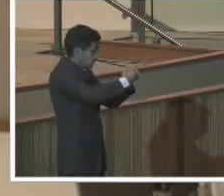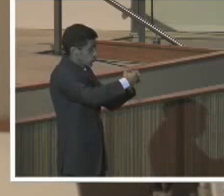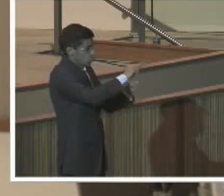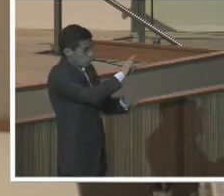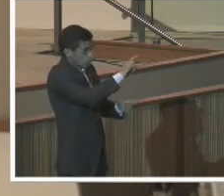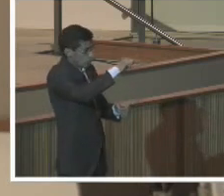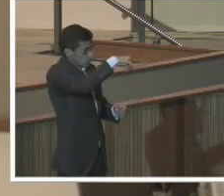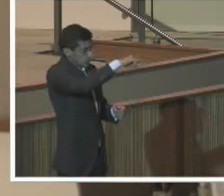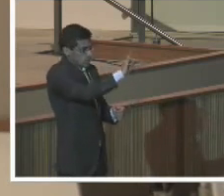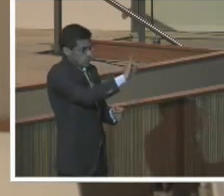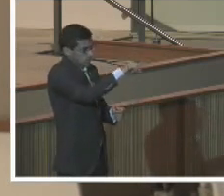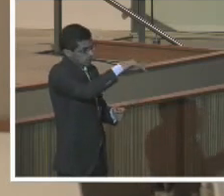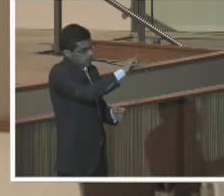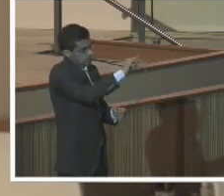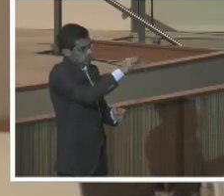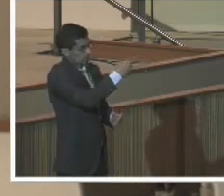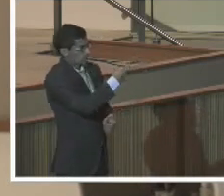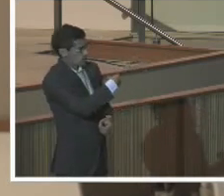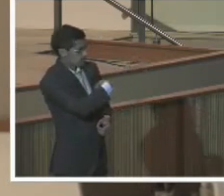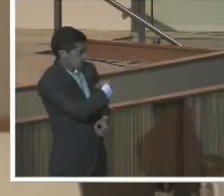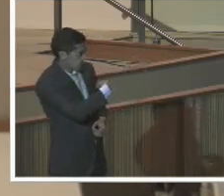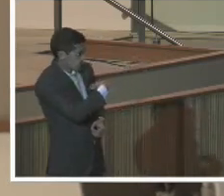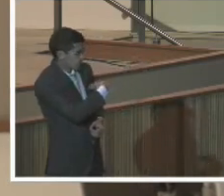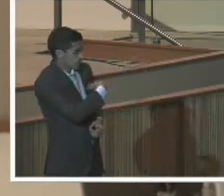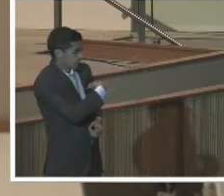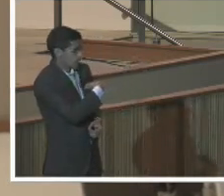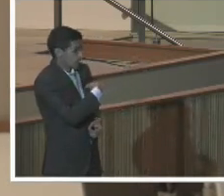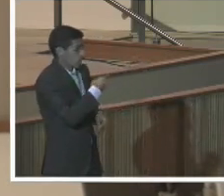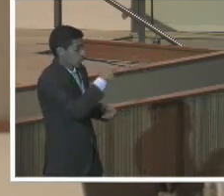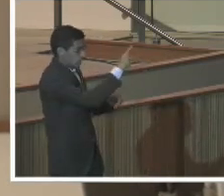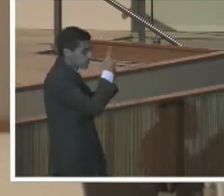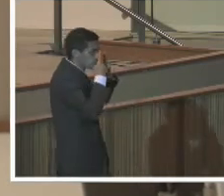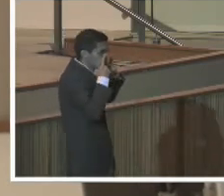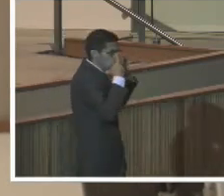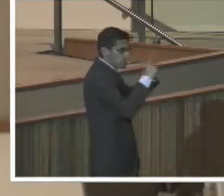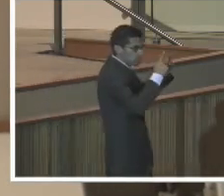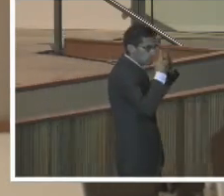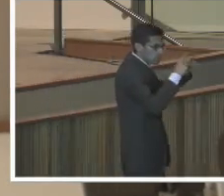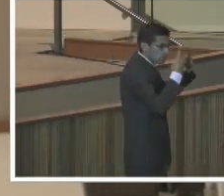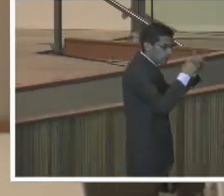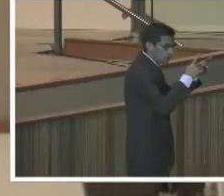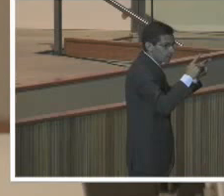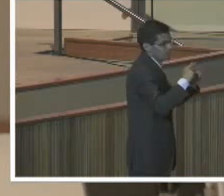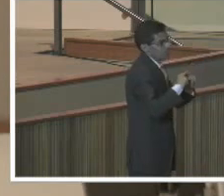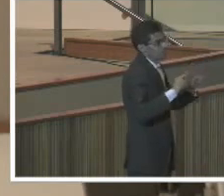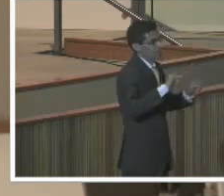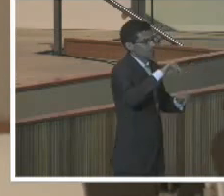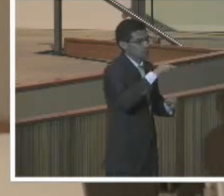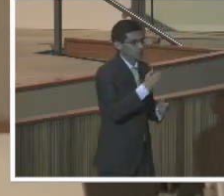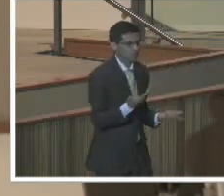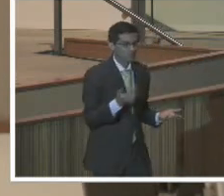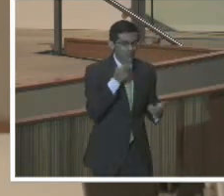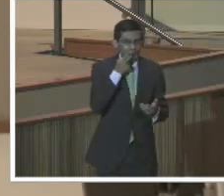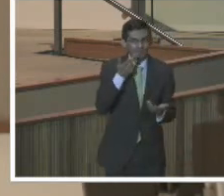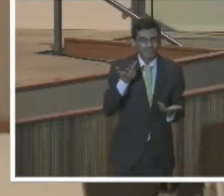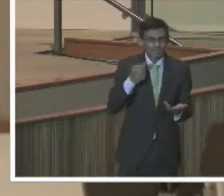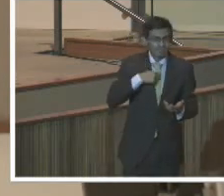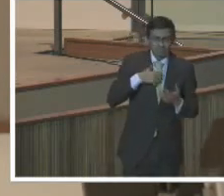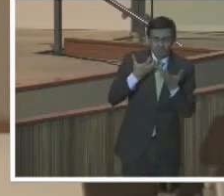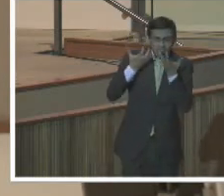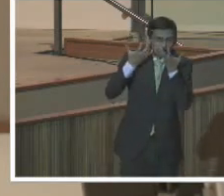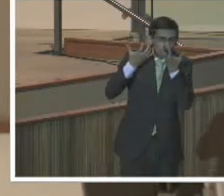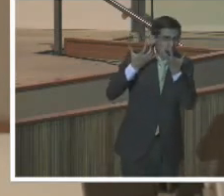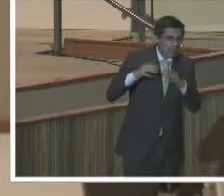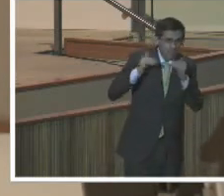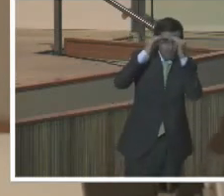Nínive e prega para essa cidade o que eu vou fazer. E ele disse: Senhor, eu não quero seguir